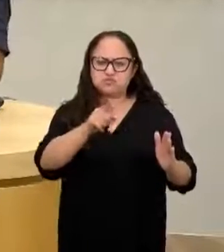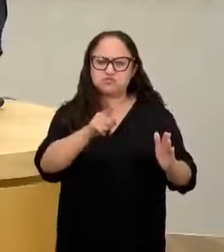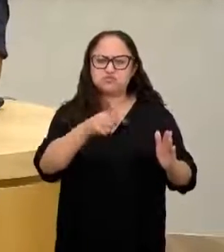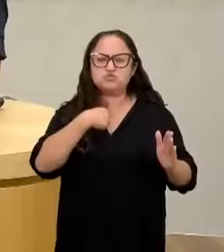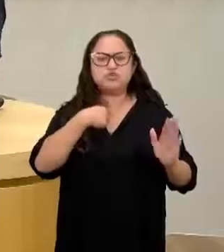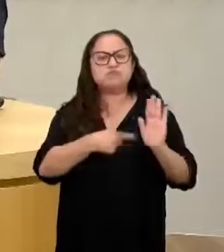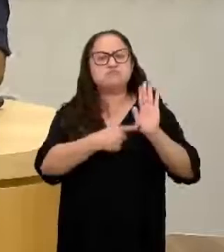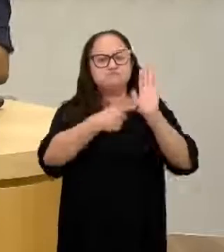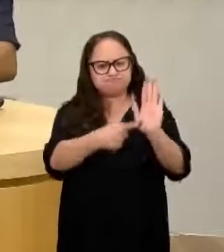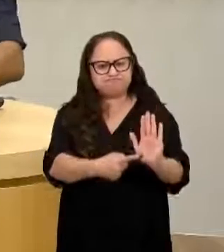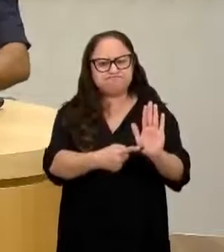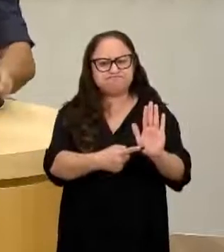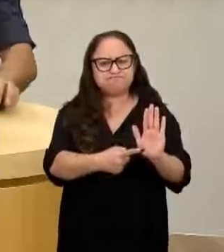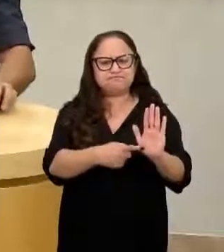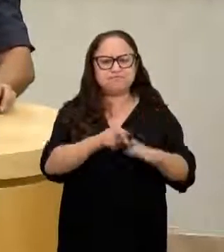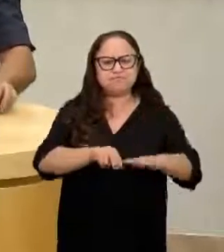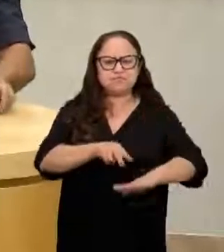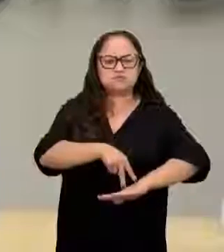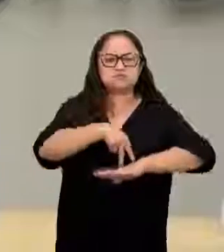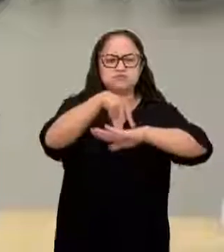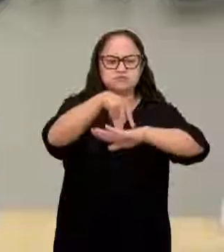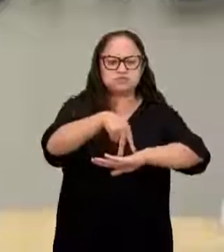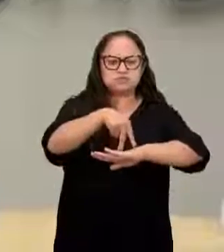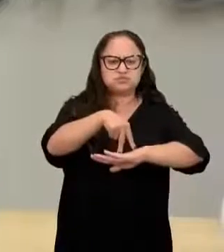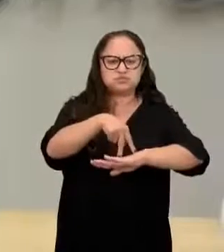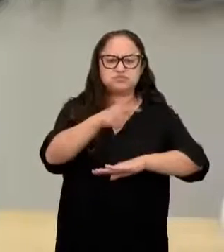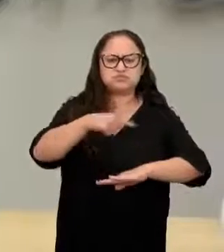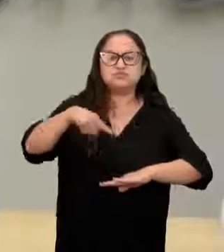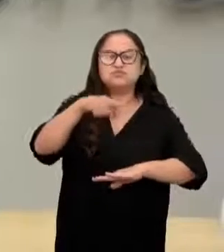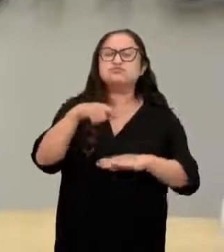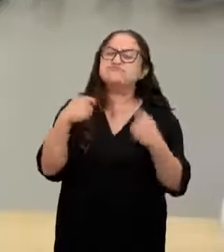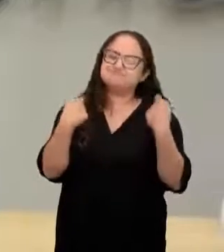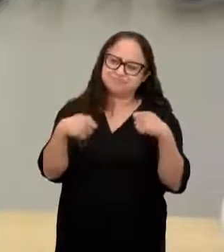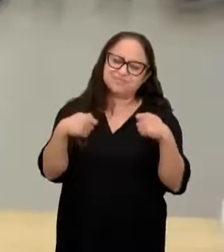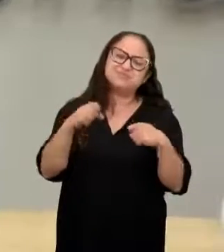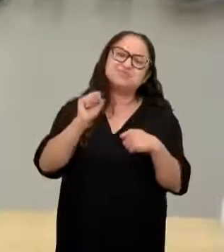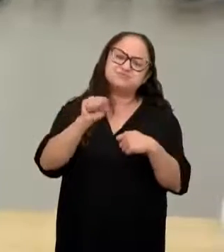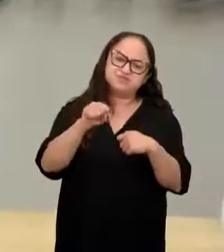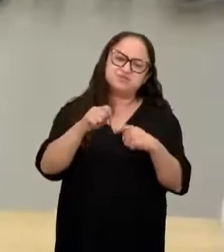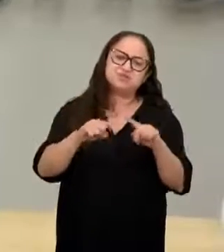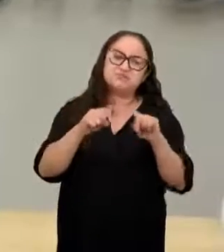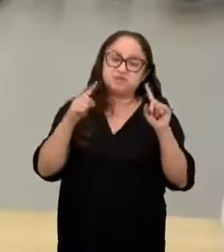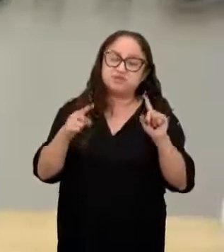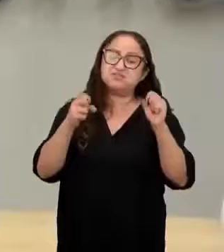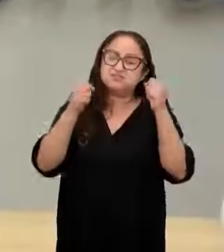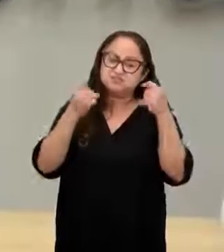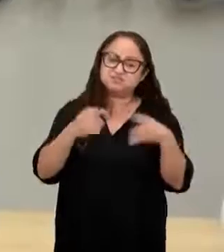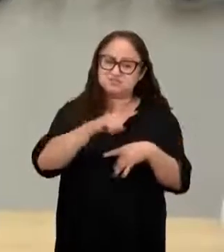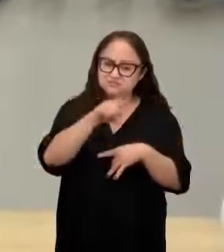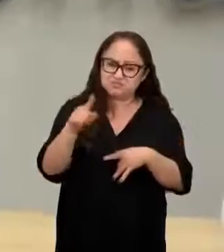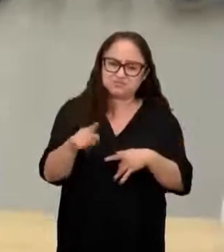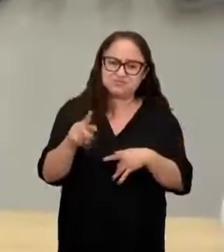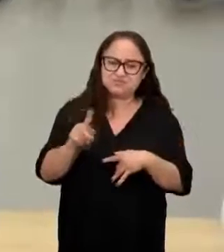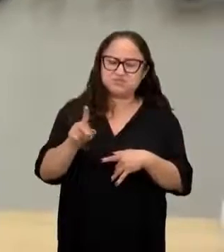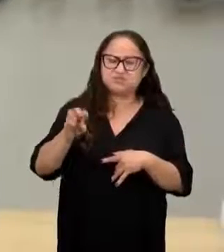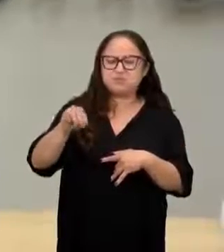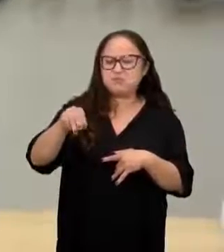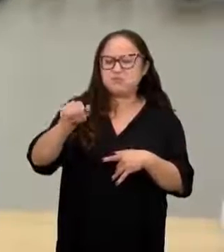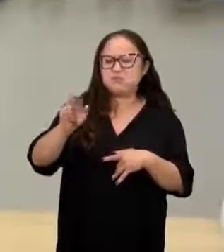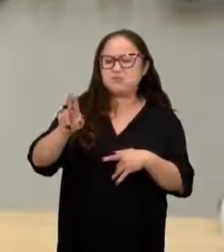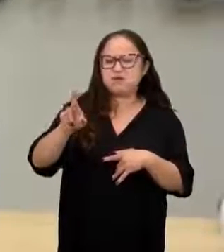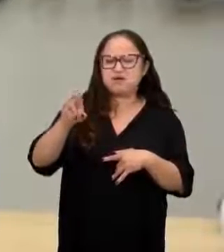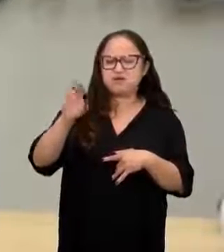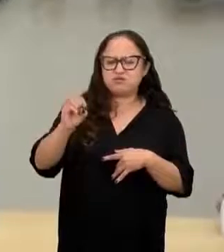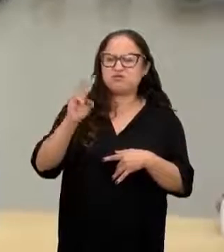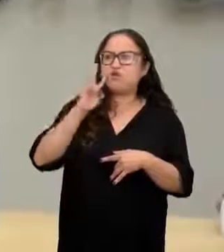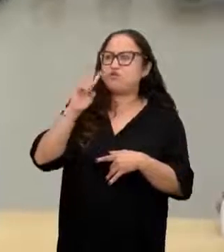se posicionar em relação a esses assuntos? A gente precisa se posicionar, mas eu vou dizer para você, professor Mauro, que não é uma coisa assim, eu